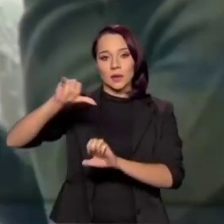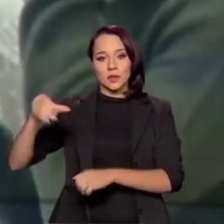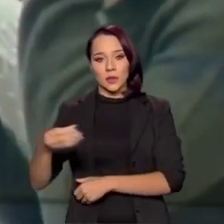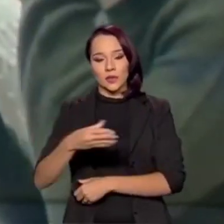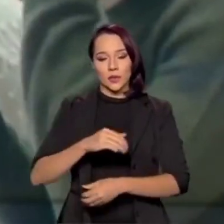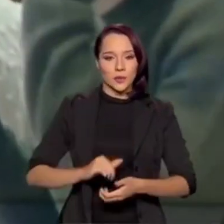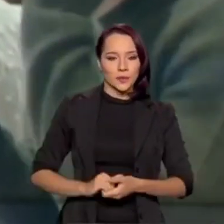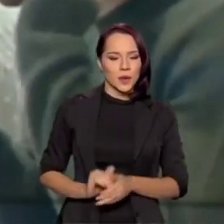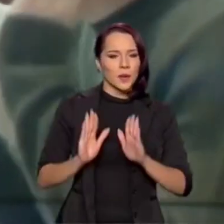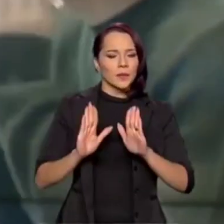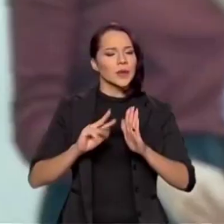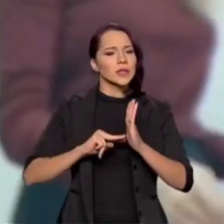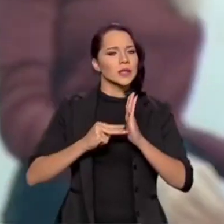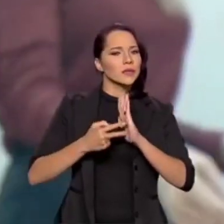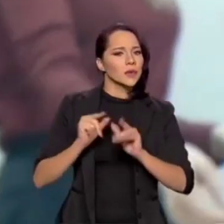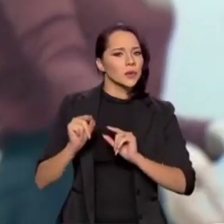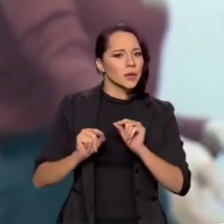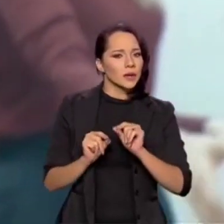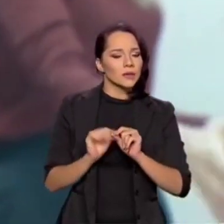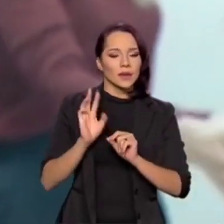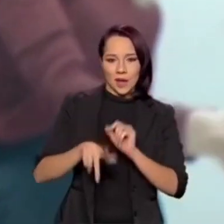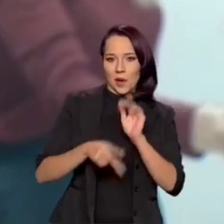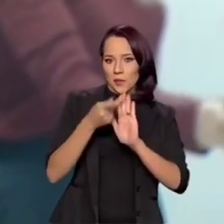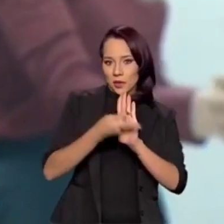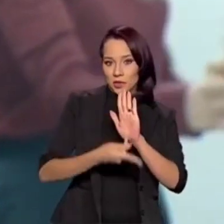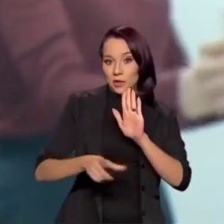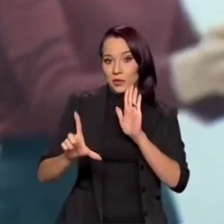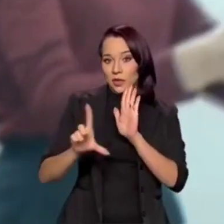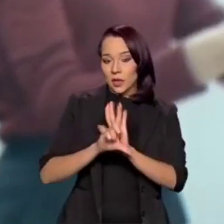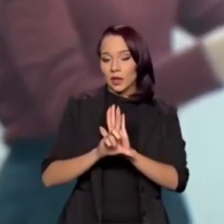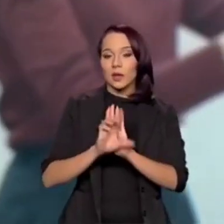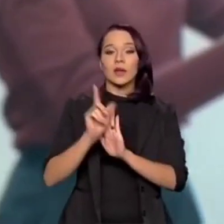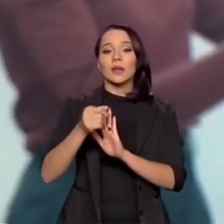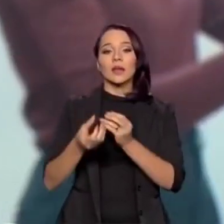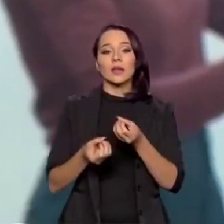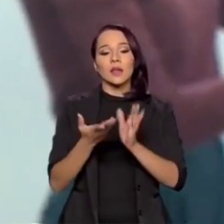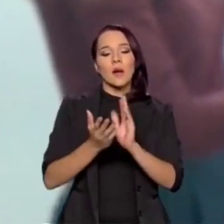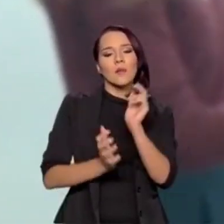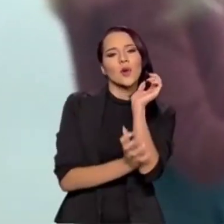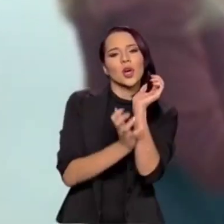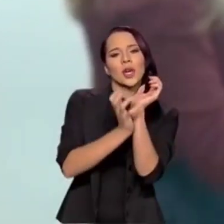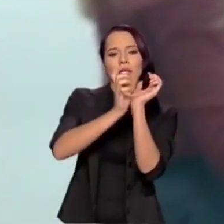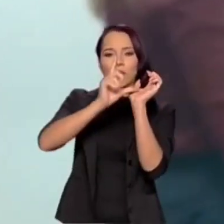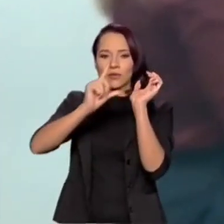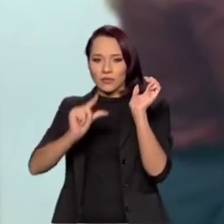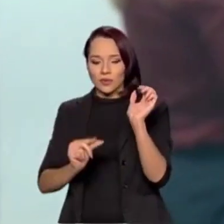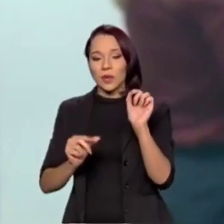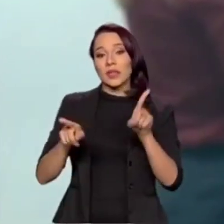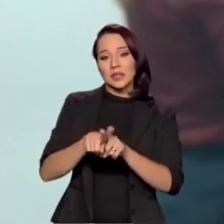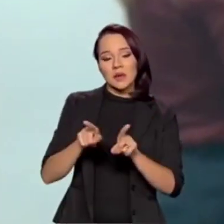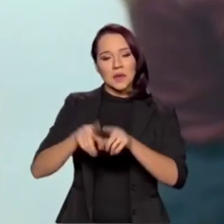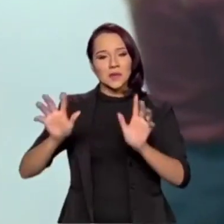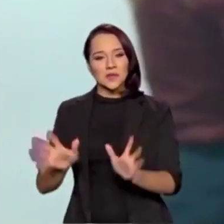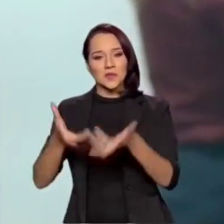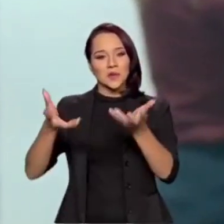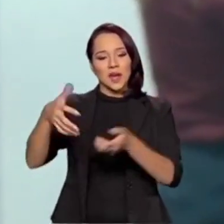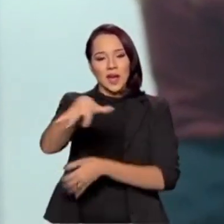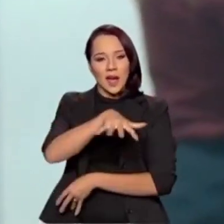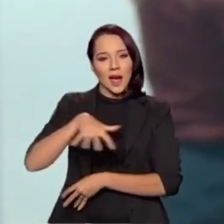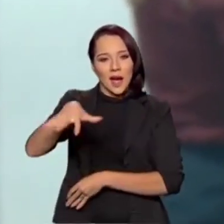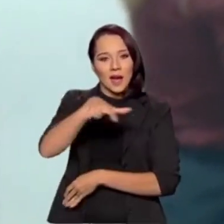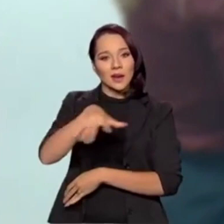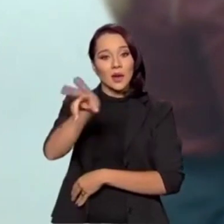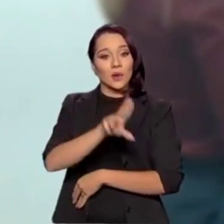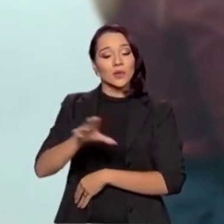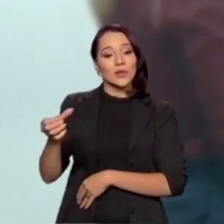Inovador. Mas o que é isso? É um projeto de lei que promete desburocratizar e também estimular o setor por